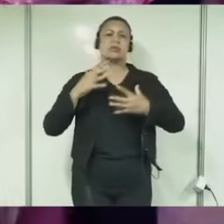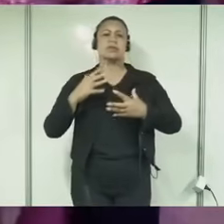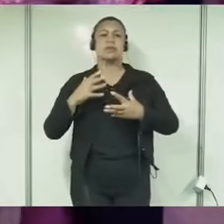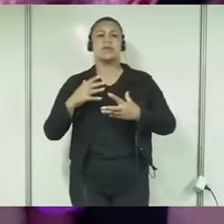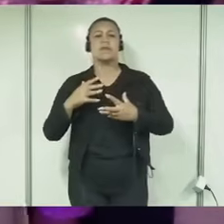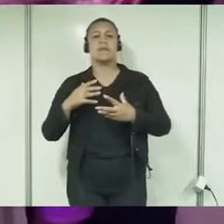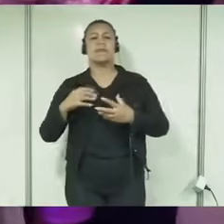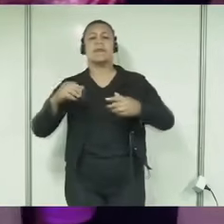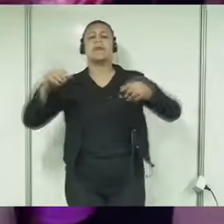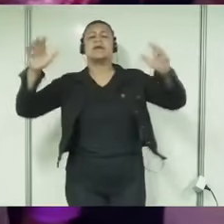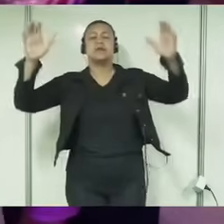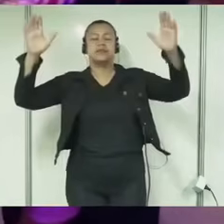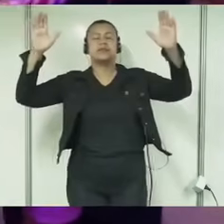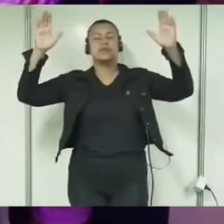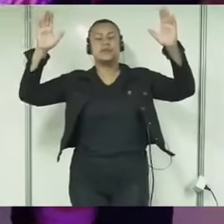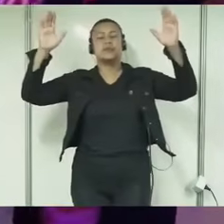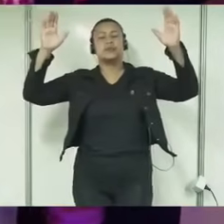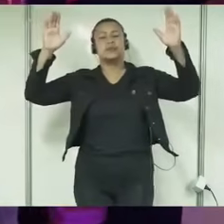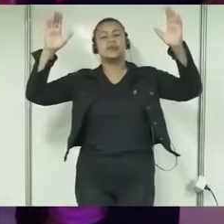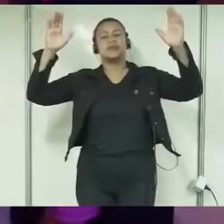E com as mãos abertas,